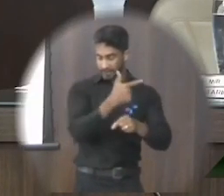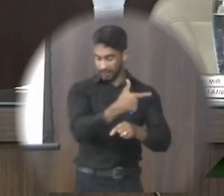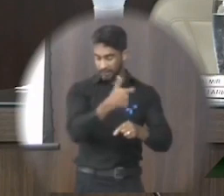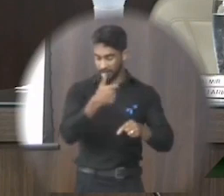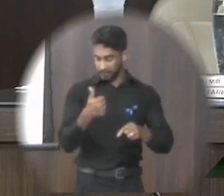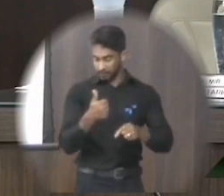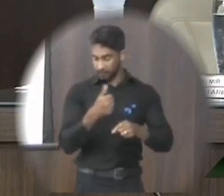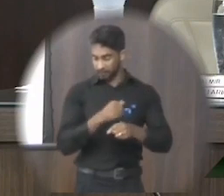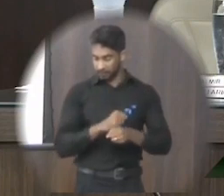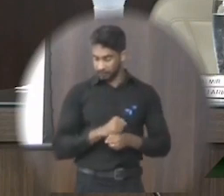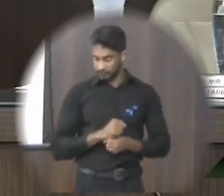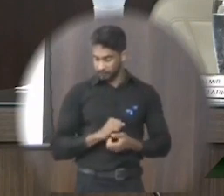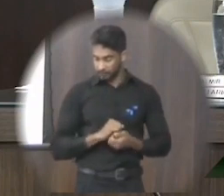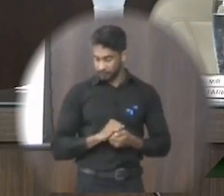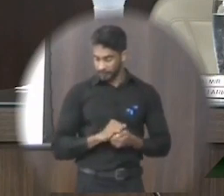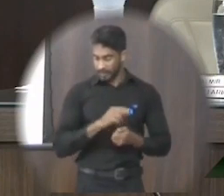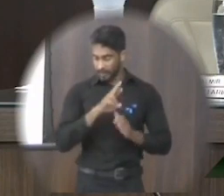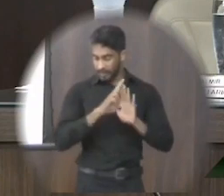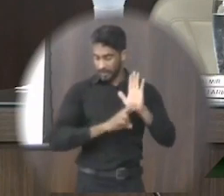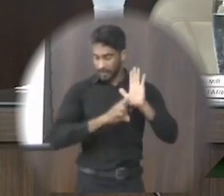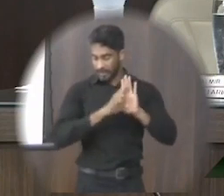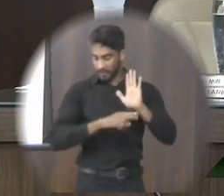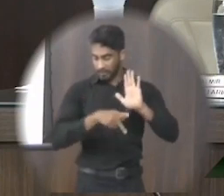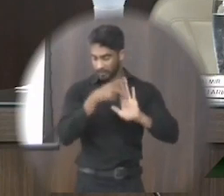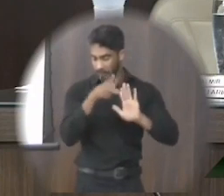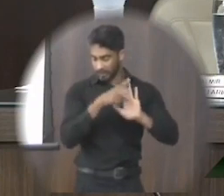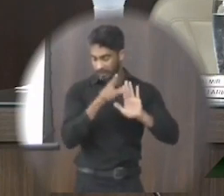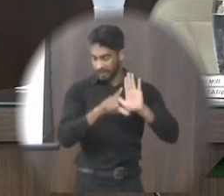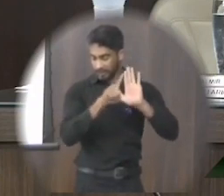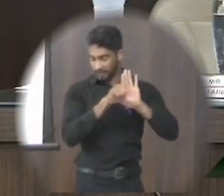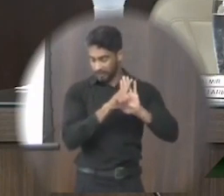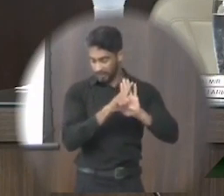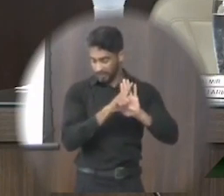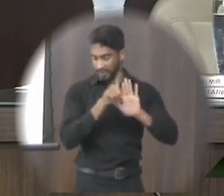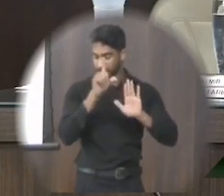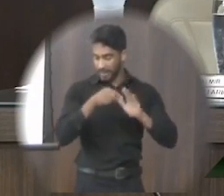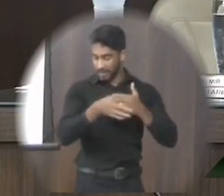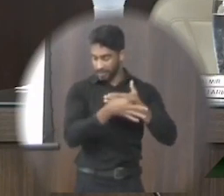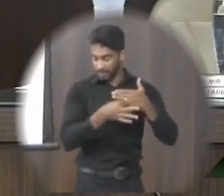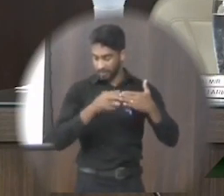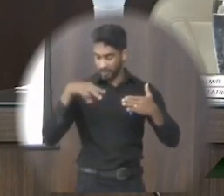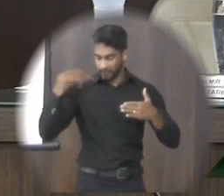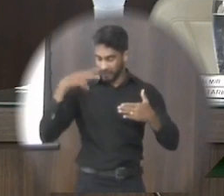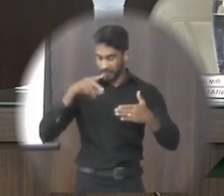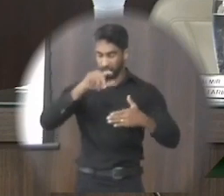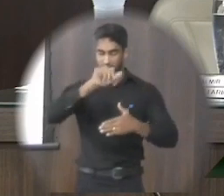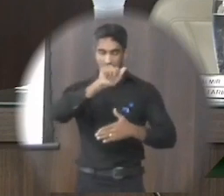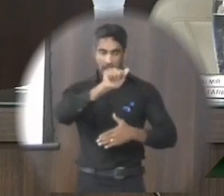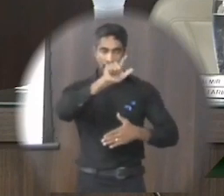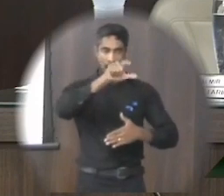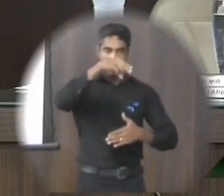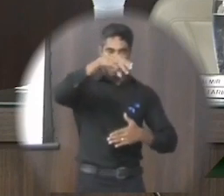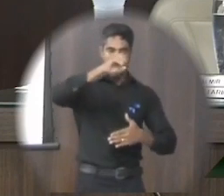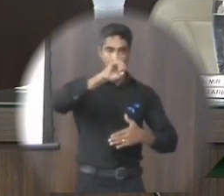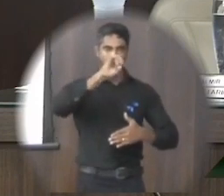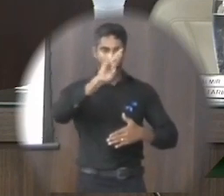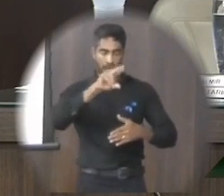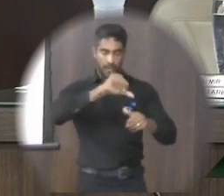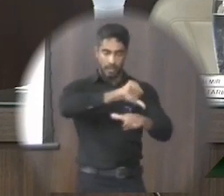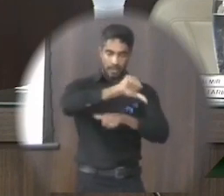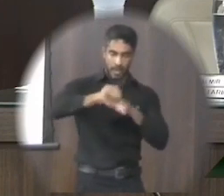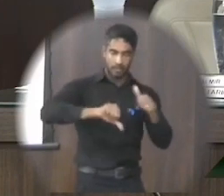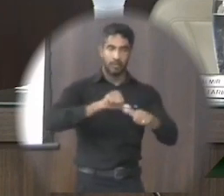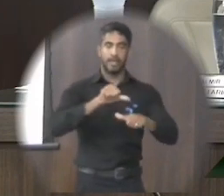083-2021. Relatório. O projeto de lei epígrafe é de autoria do vereador Almir de Santos e altera o inciso 2º,